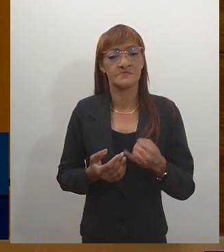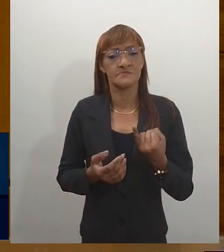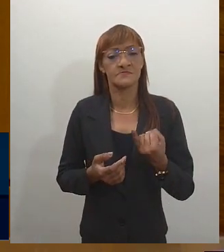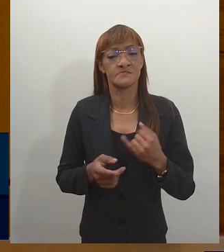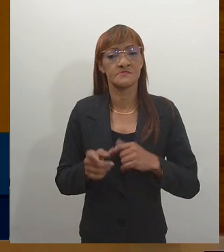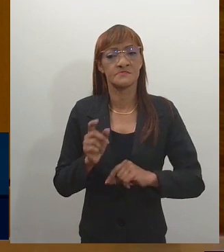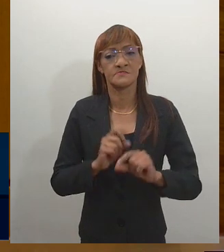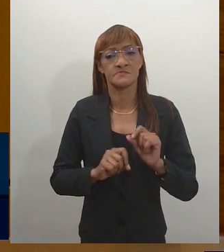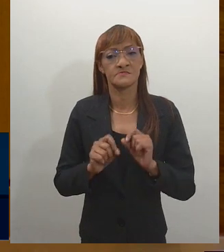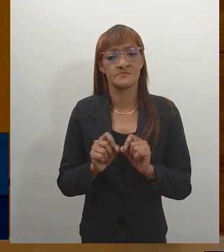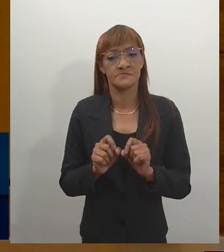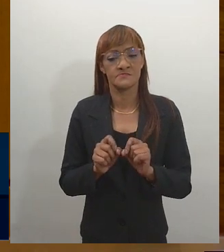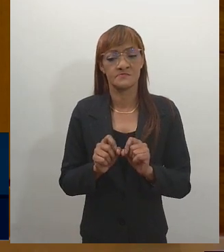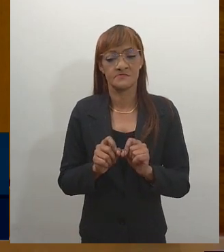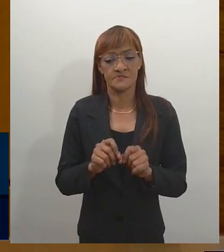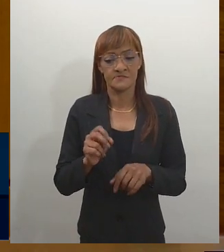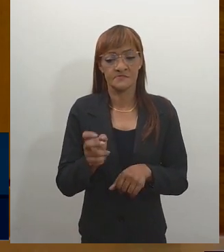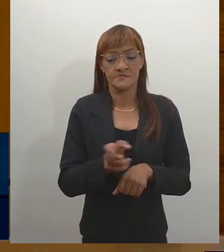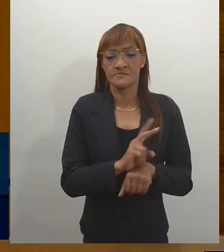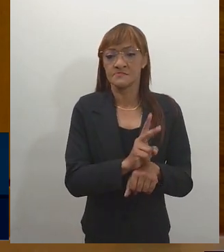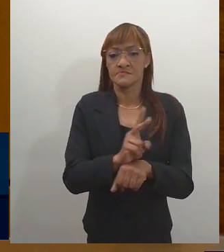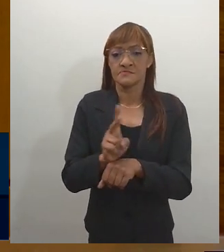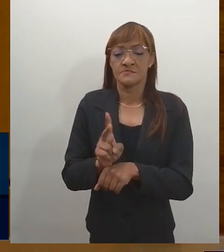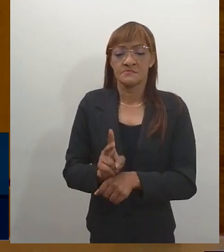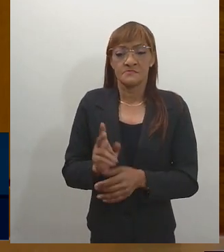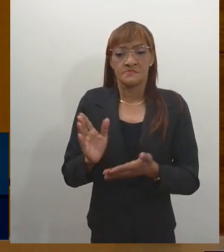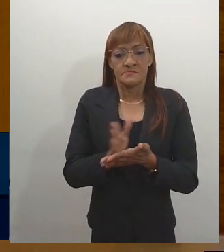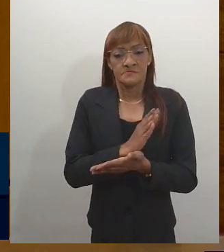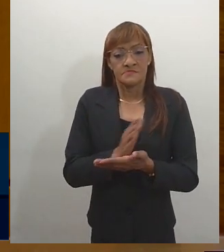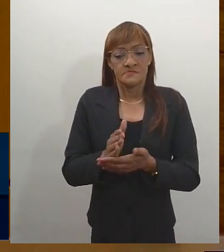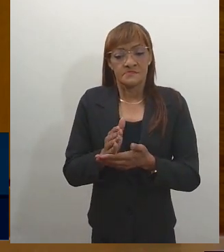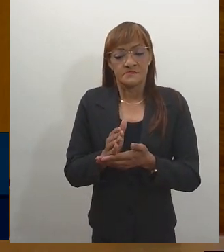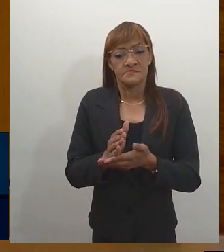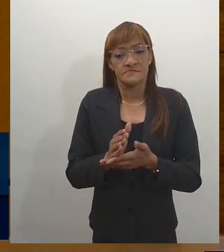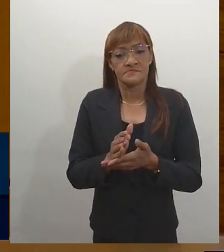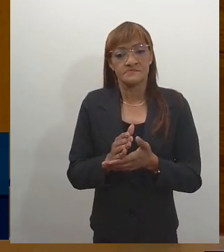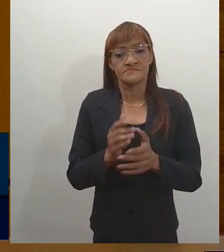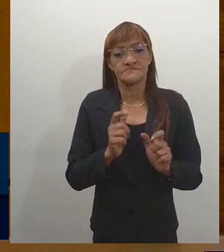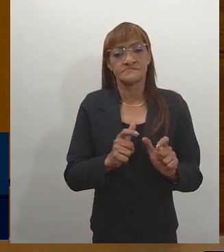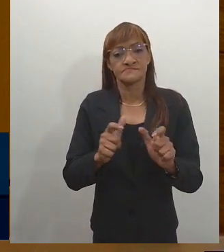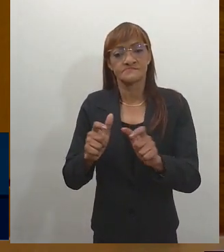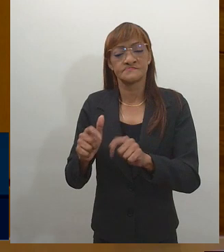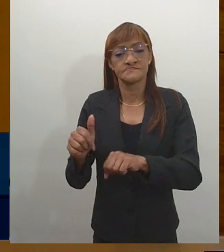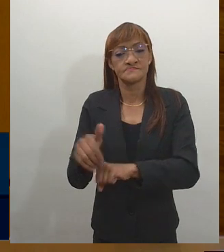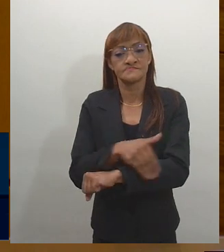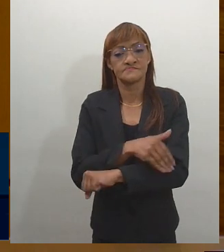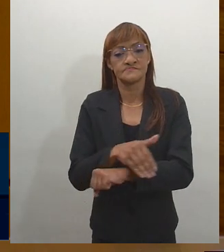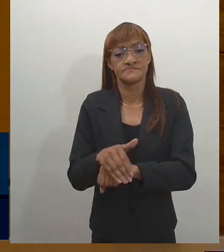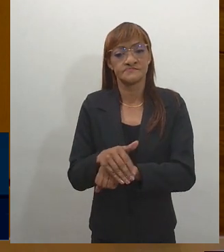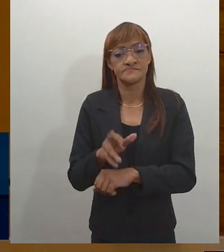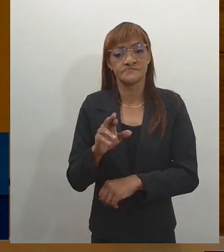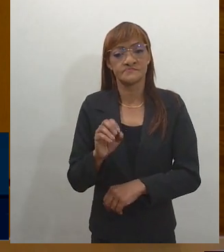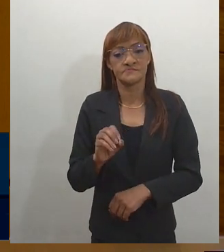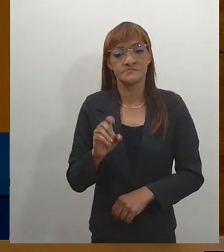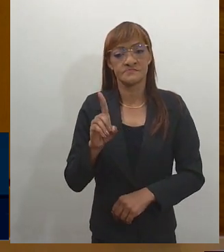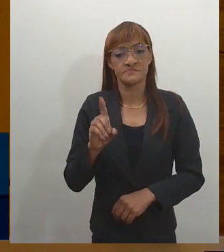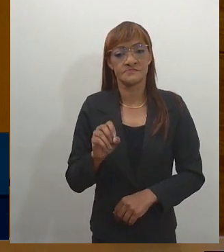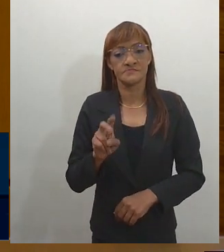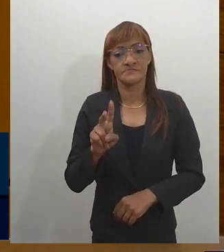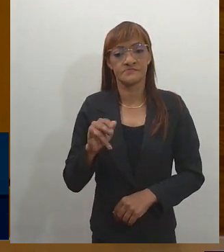fiscalizações em algumas rodovias, deputado Chico, que nós recebemos ao longo ali do final do primeiro semestre,